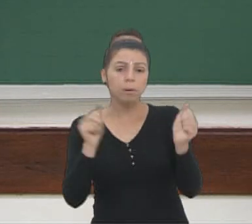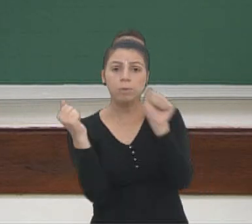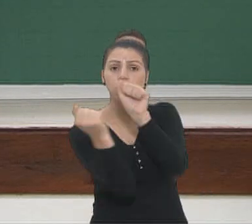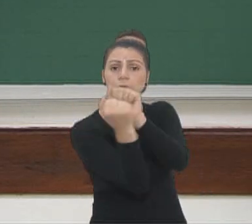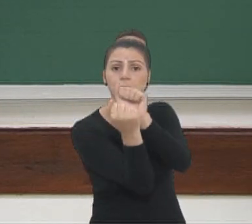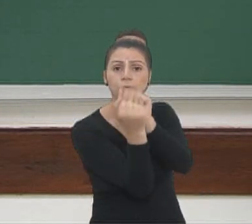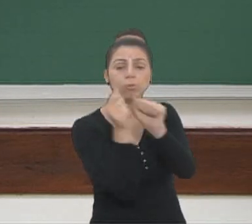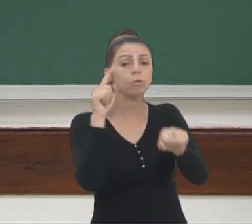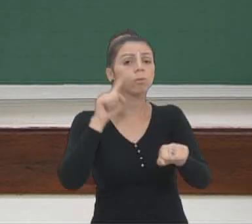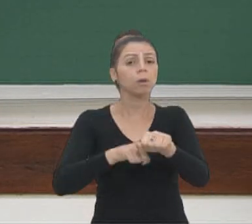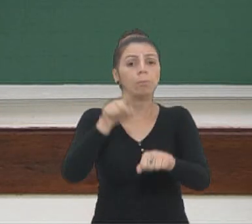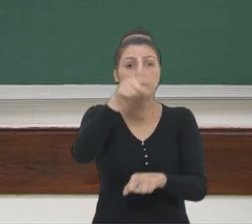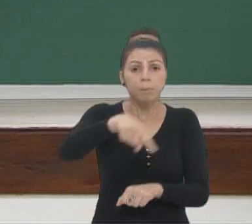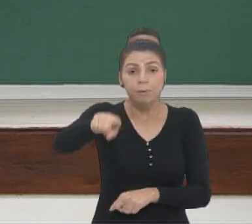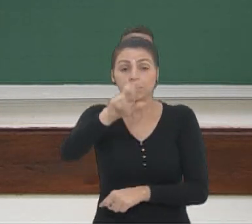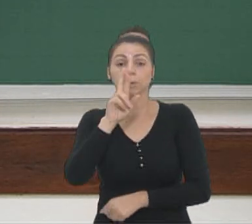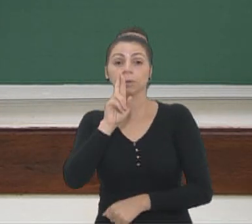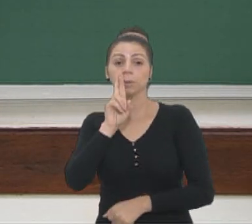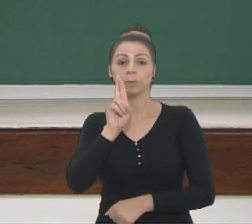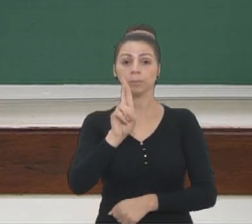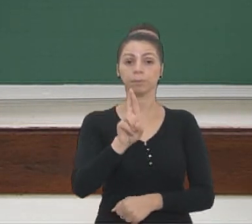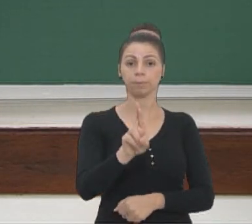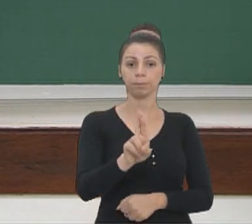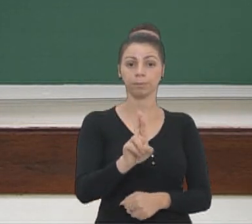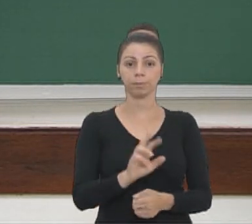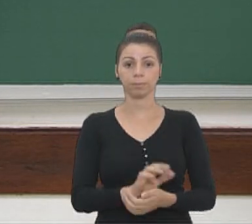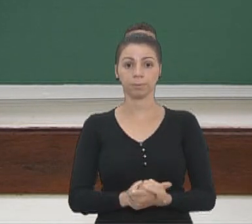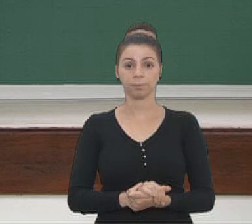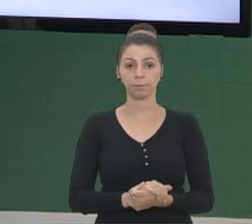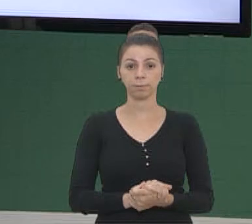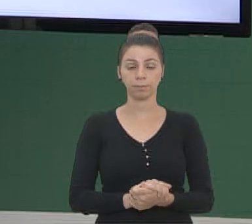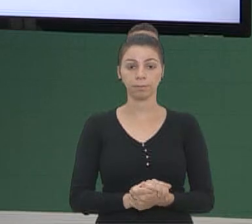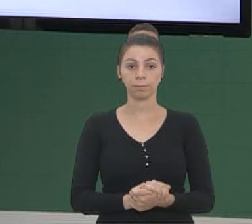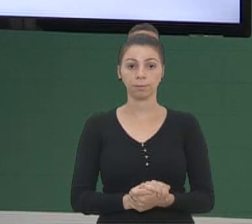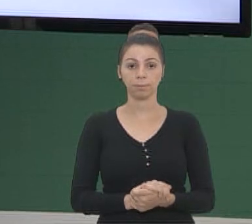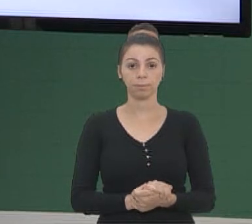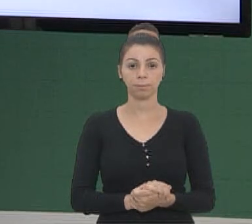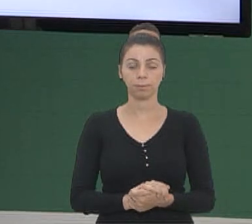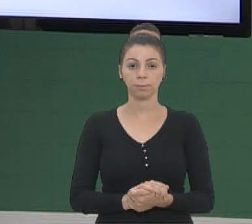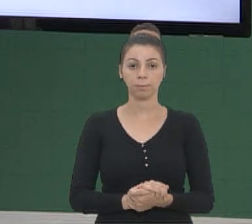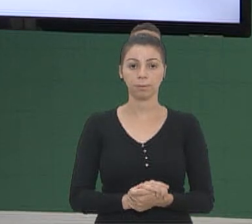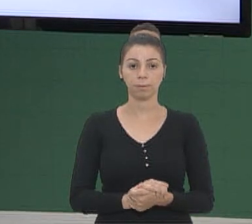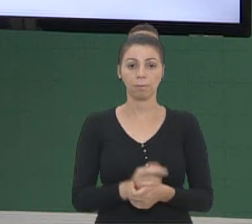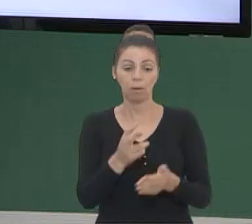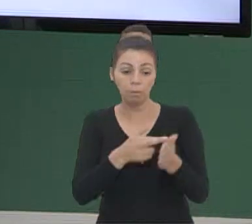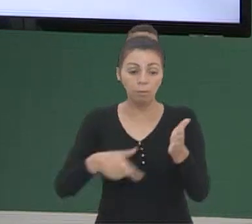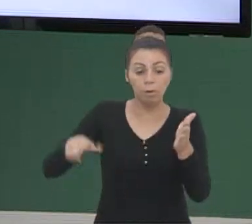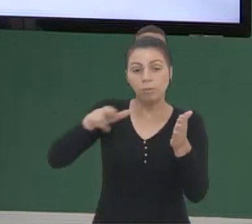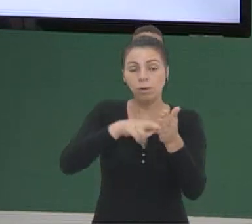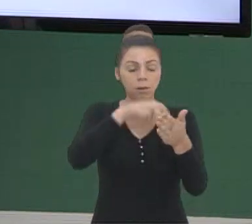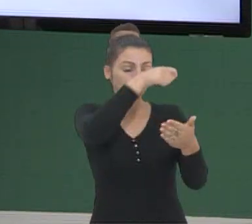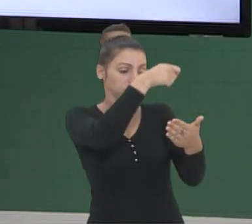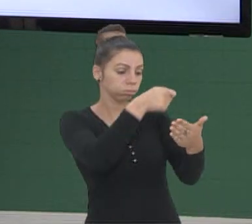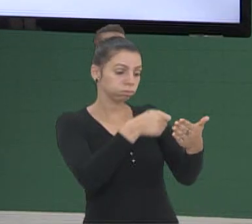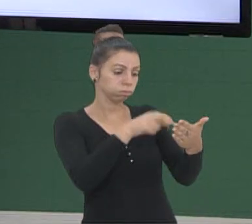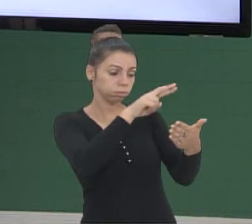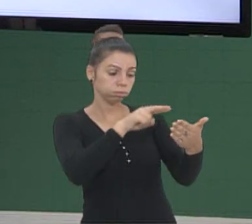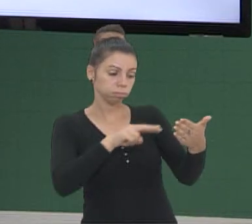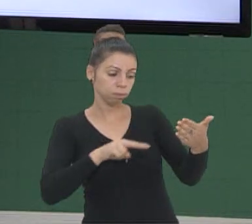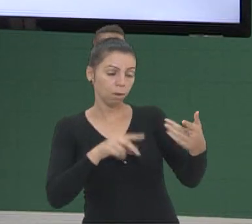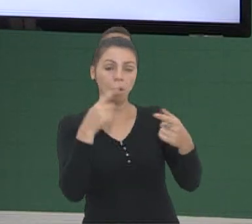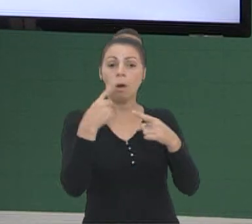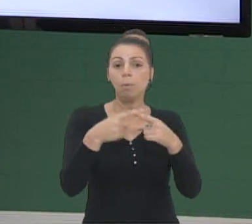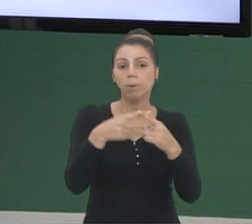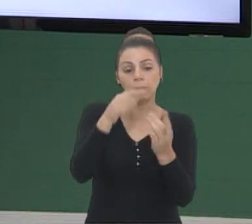você responder o quiz. Primeira questão, o comando diz: volte a ler o texto, porque a torrada